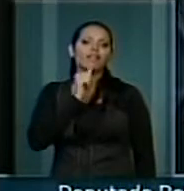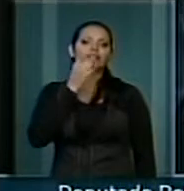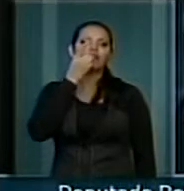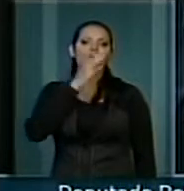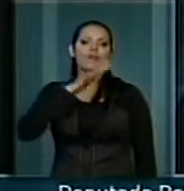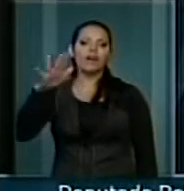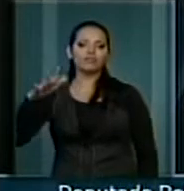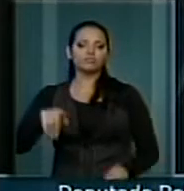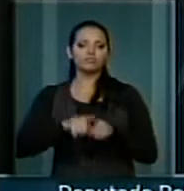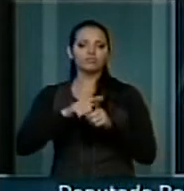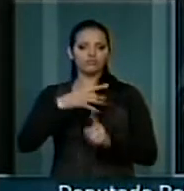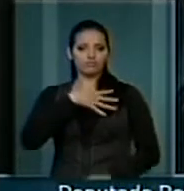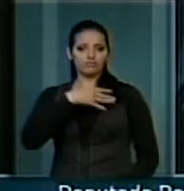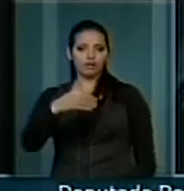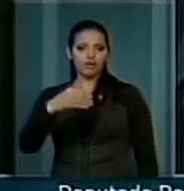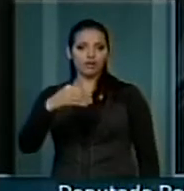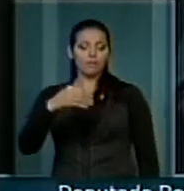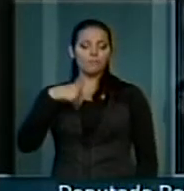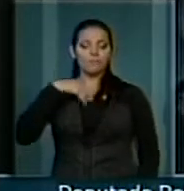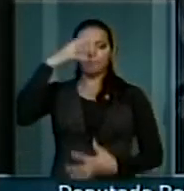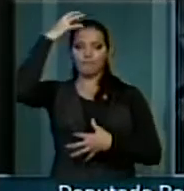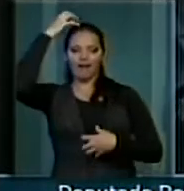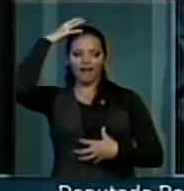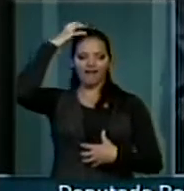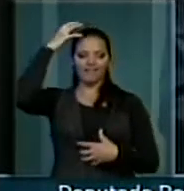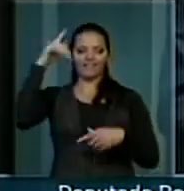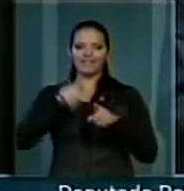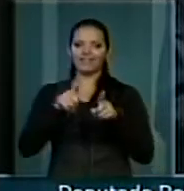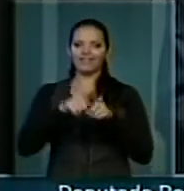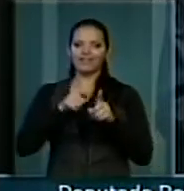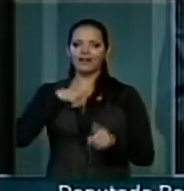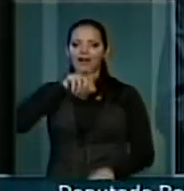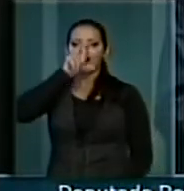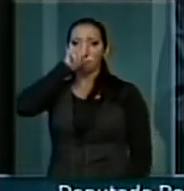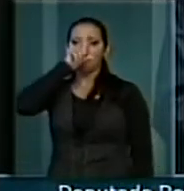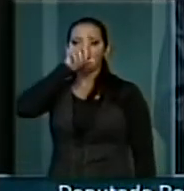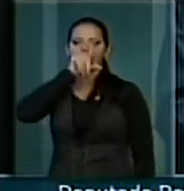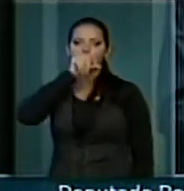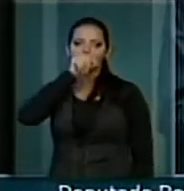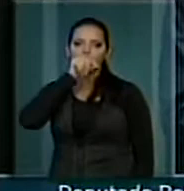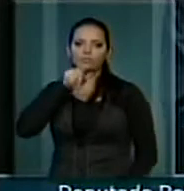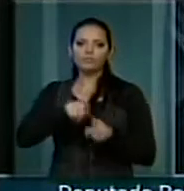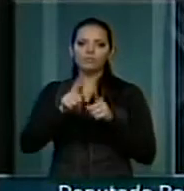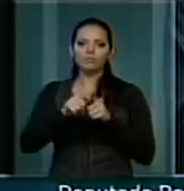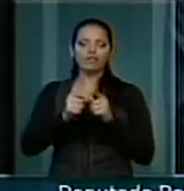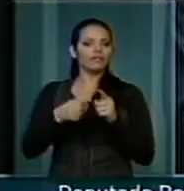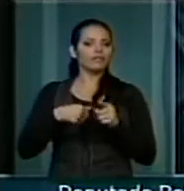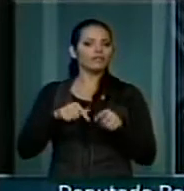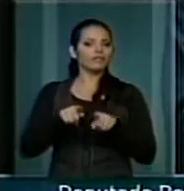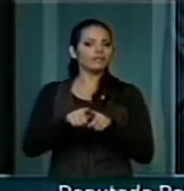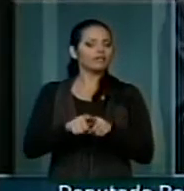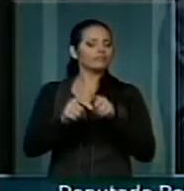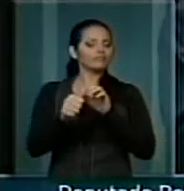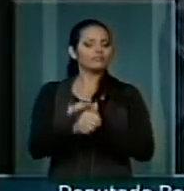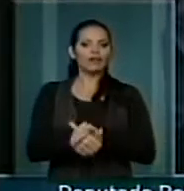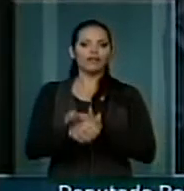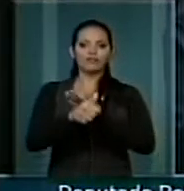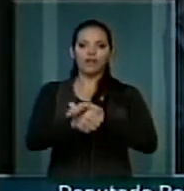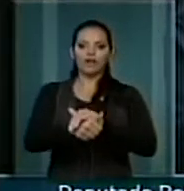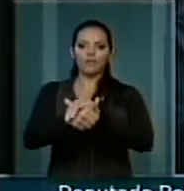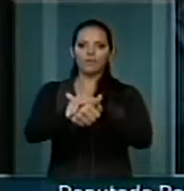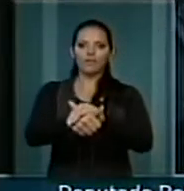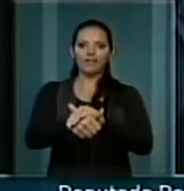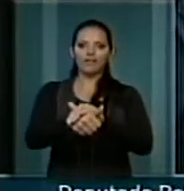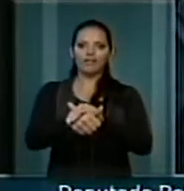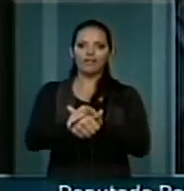macaco-prego, o da arara azul, da tartaruga marinha, mas sou considerado retrógrado, fundamentalista, quando